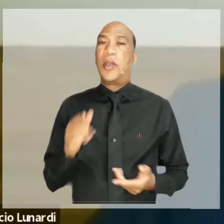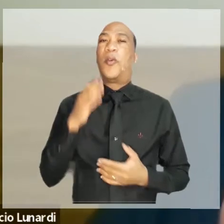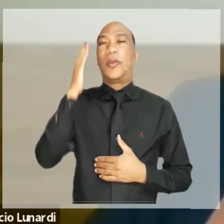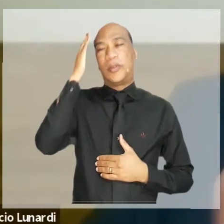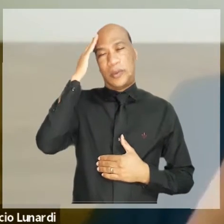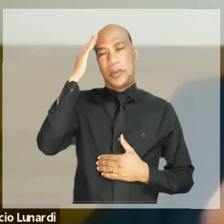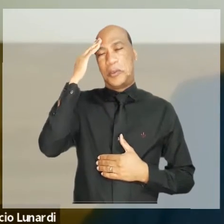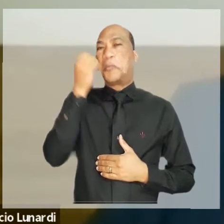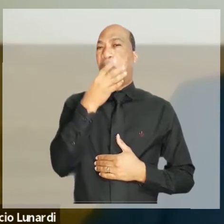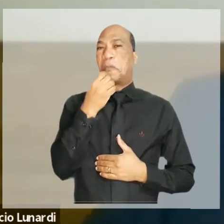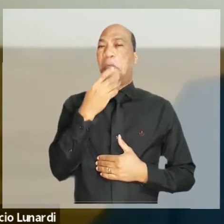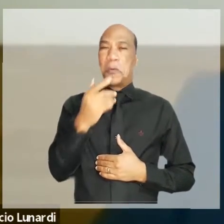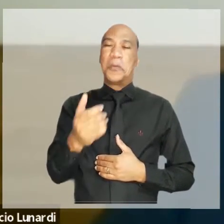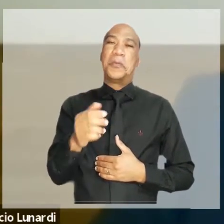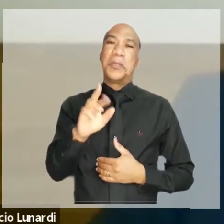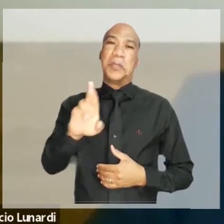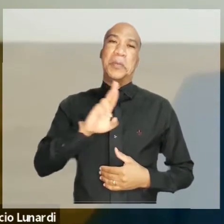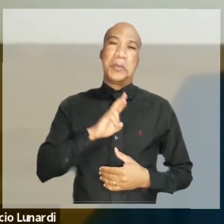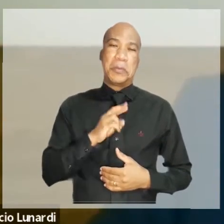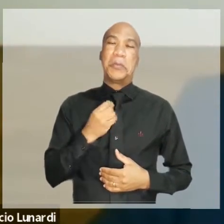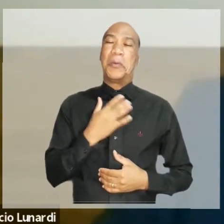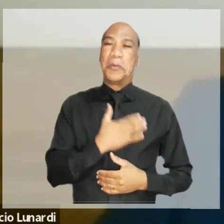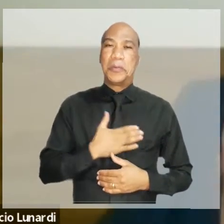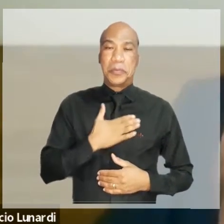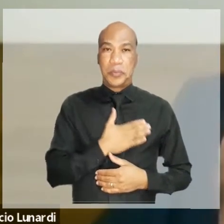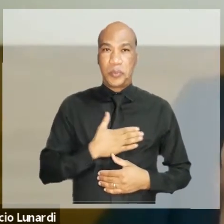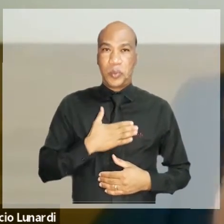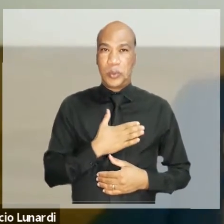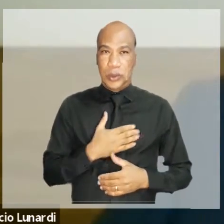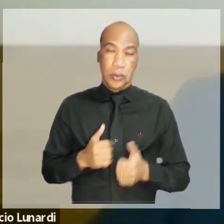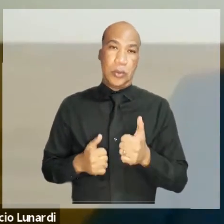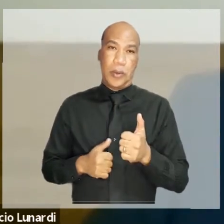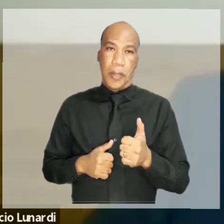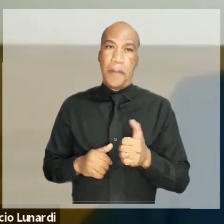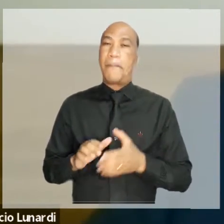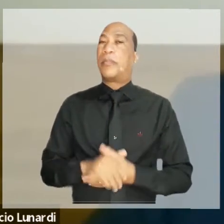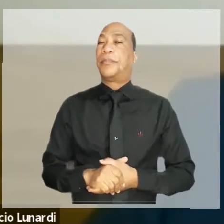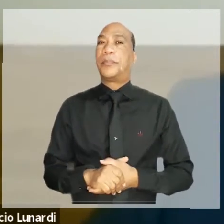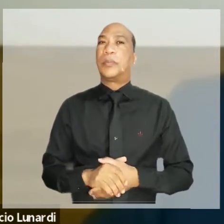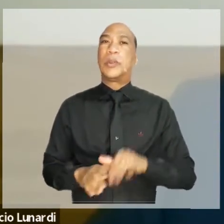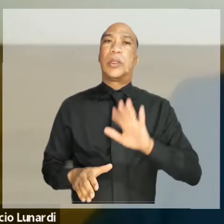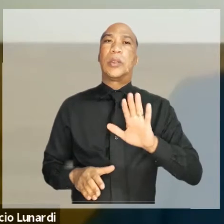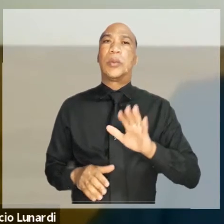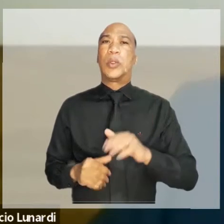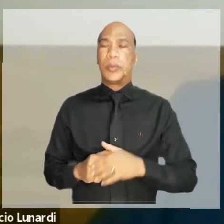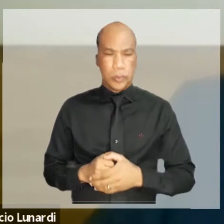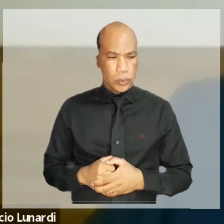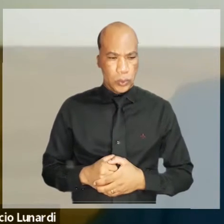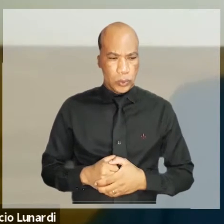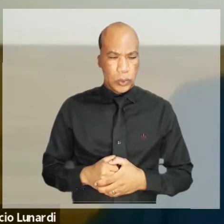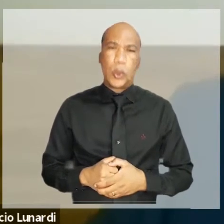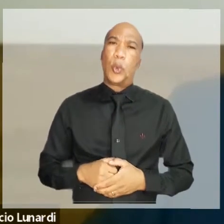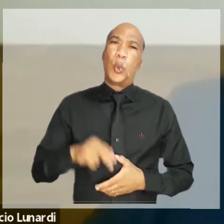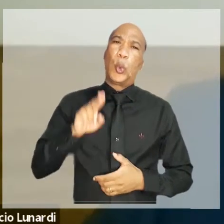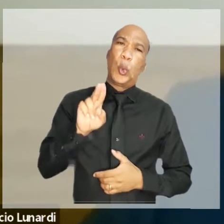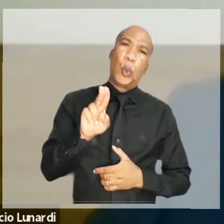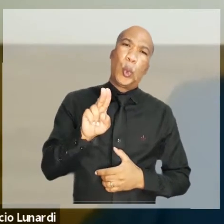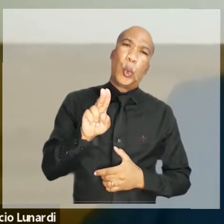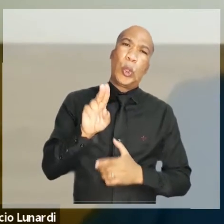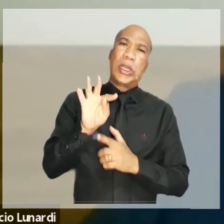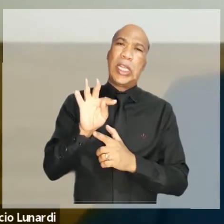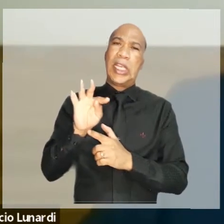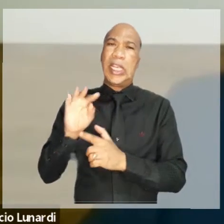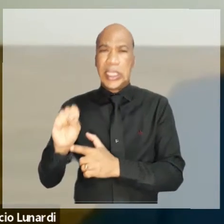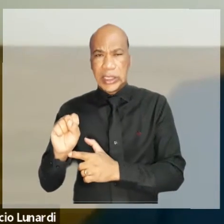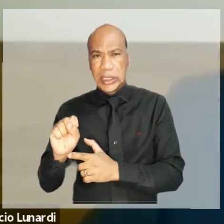tenho uma pergunta, né, também assim, em relação ao ITS, né, o Instituto de Tecnologia e Sociedade, ele publicou, junto com a Universidade de